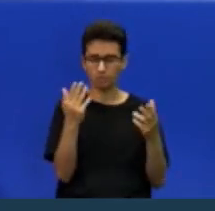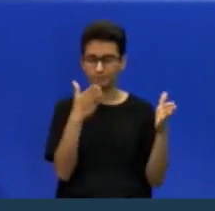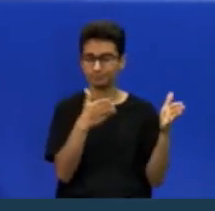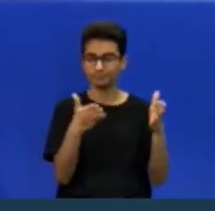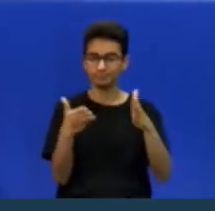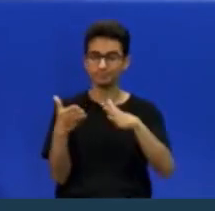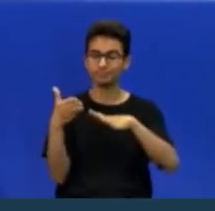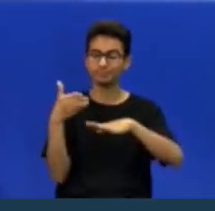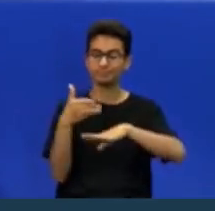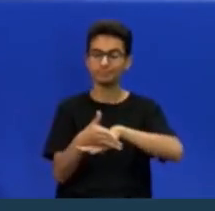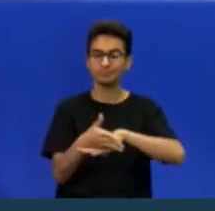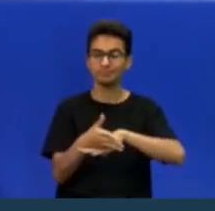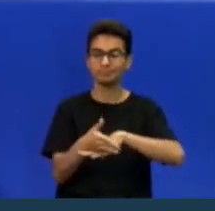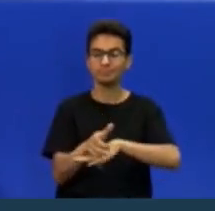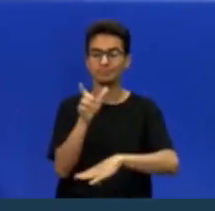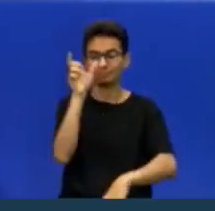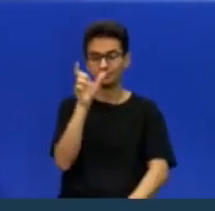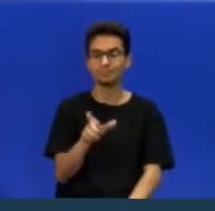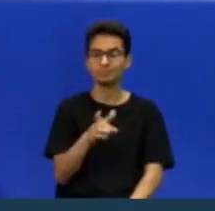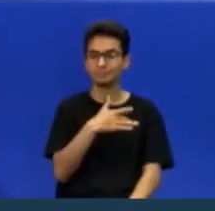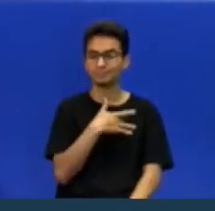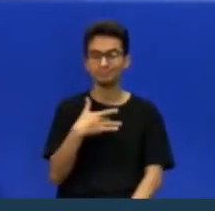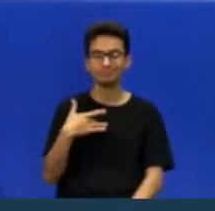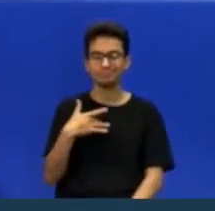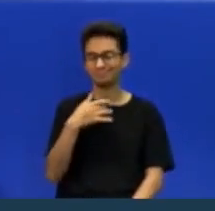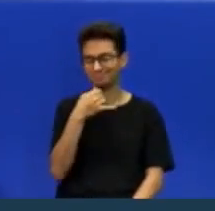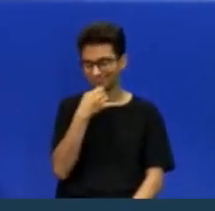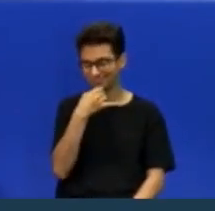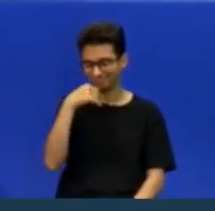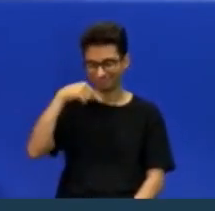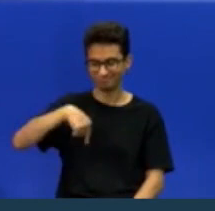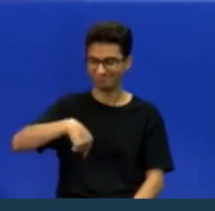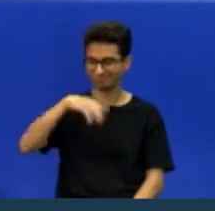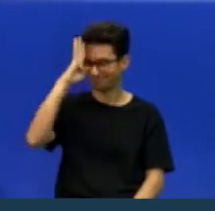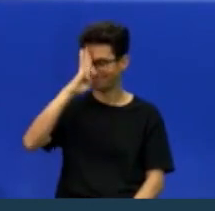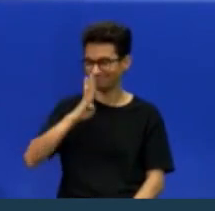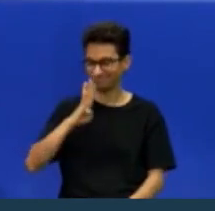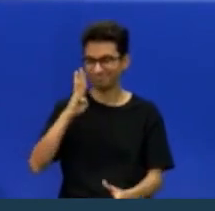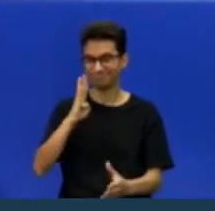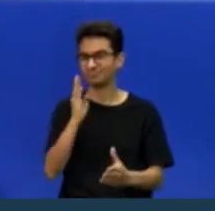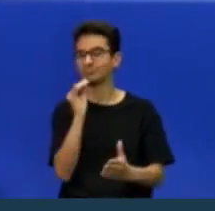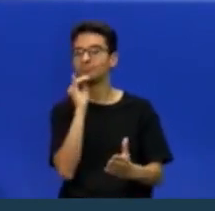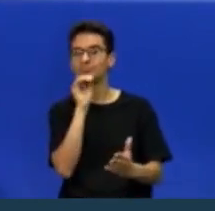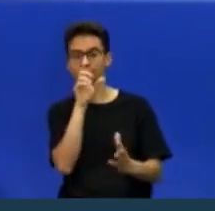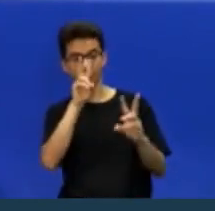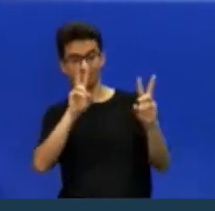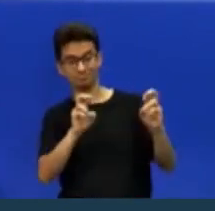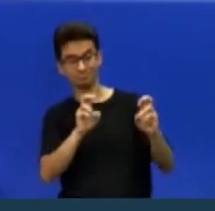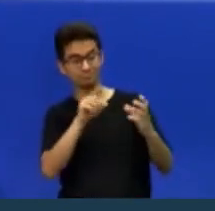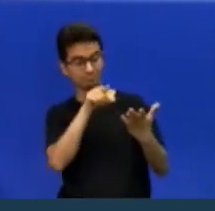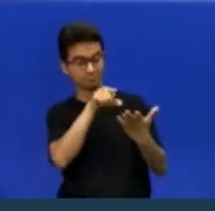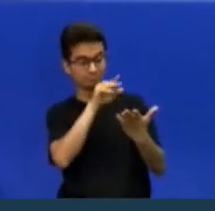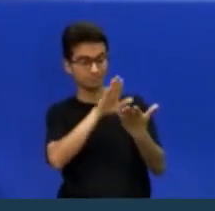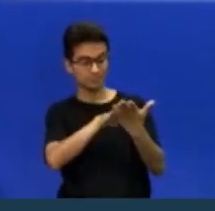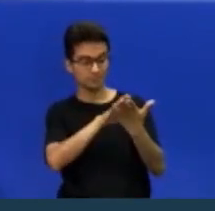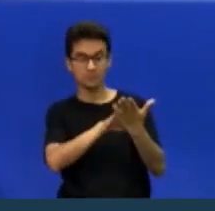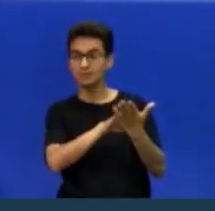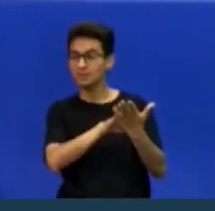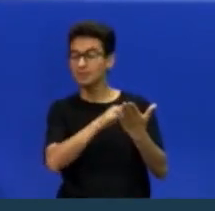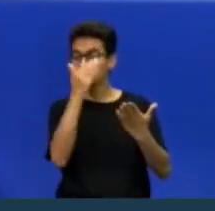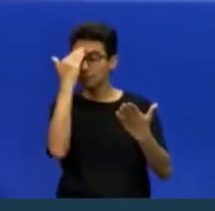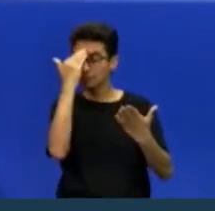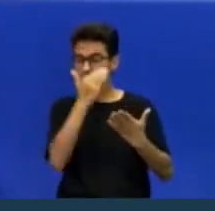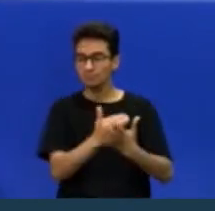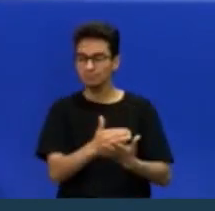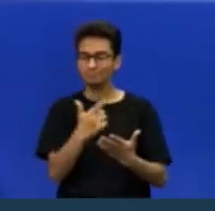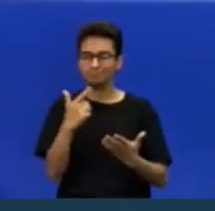de saúde, os seus modelos de saúde. Infelizmente, no Brasil, o conceito e a prática estão um pouco distanciados,